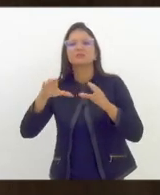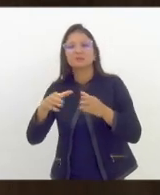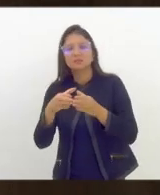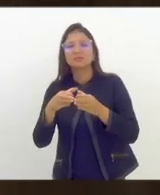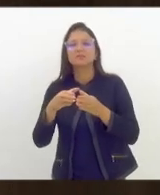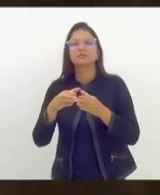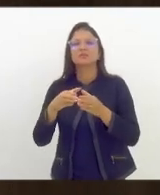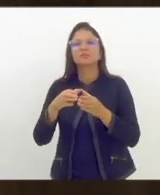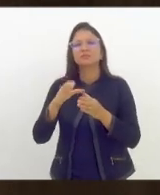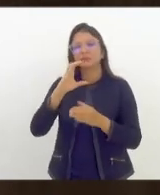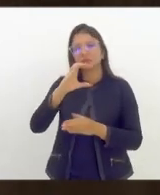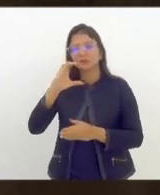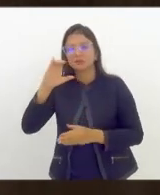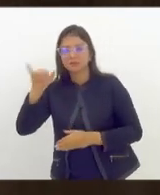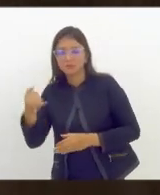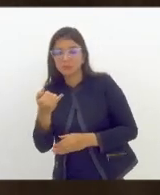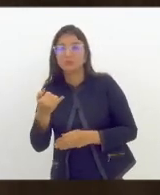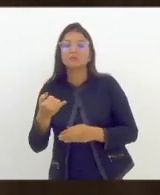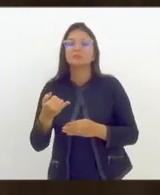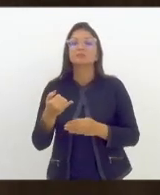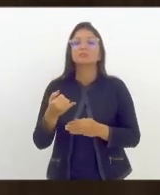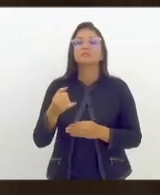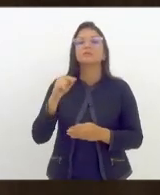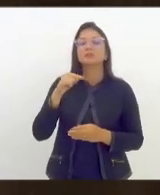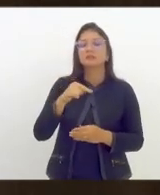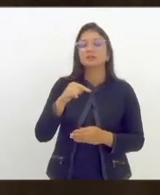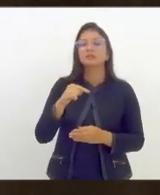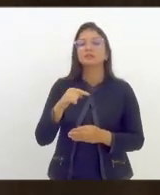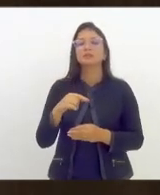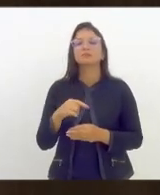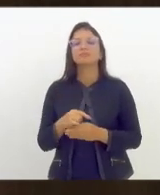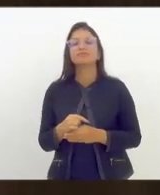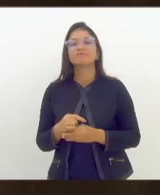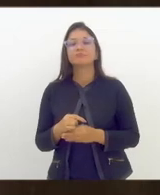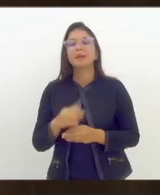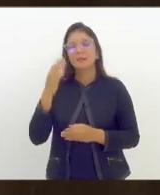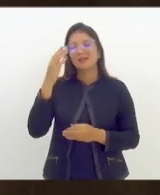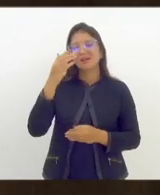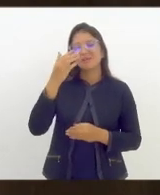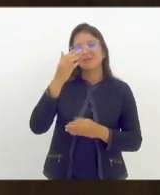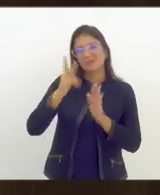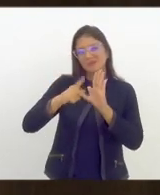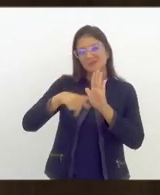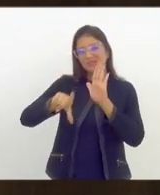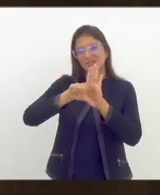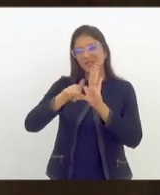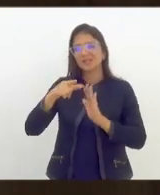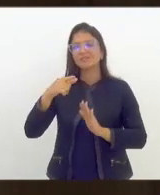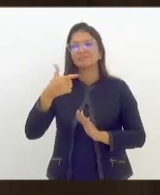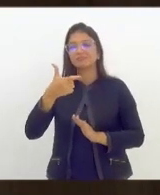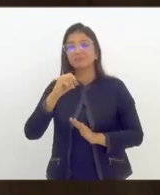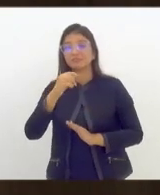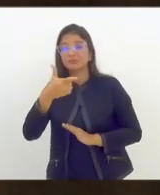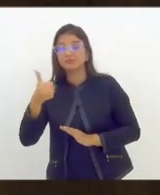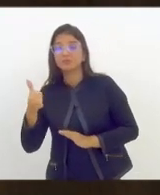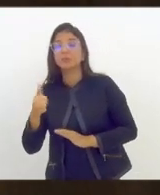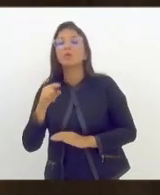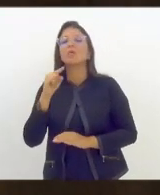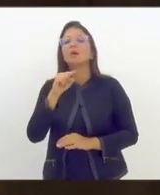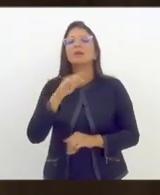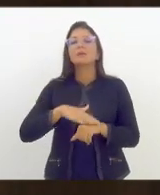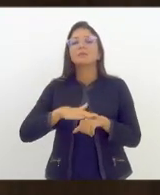lei 4303 de 2021, da lavra do deputado Alexandre Knoploch, ele é